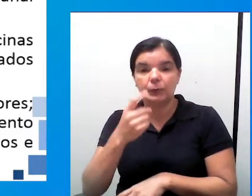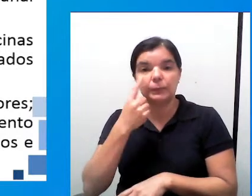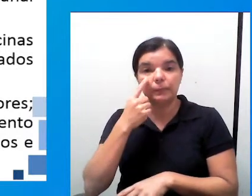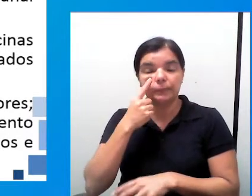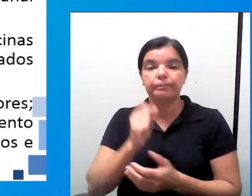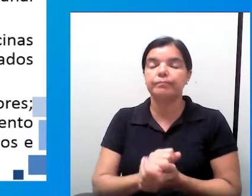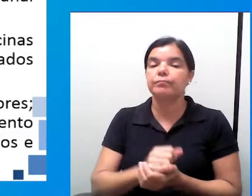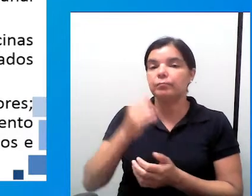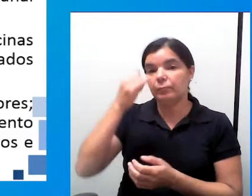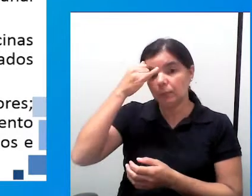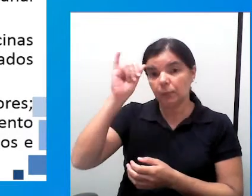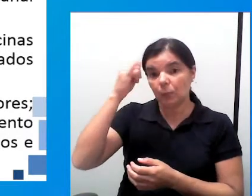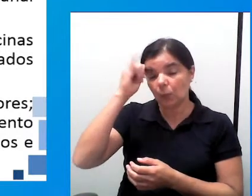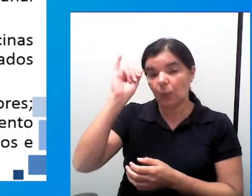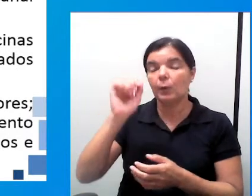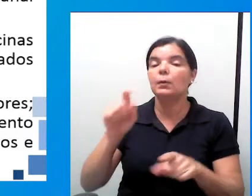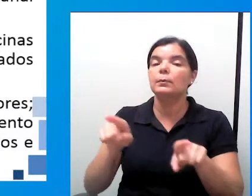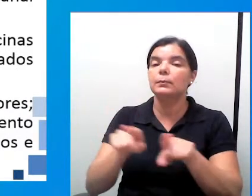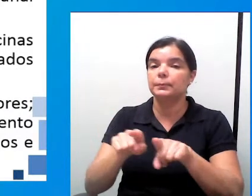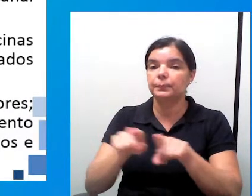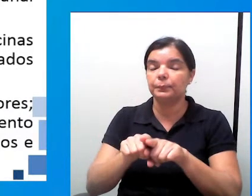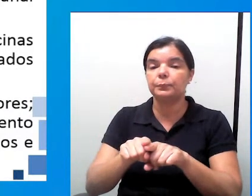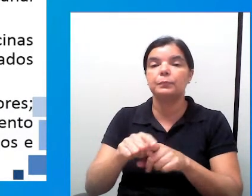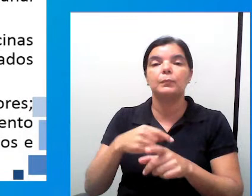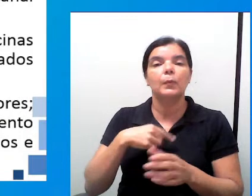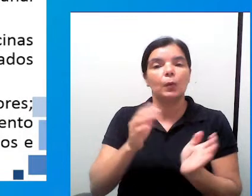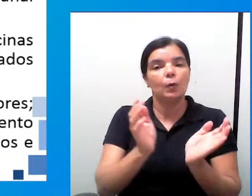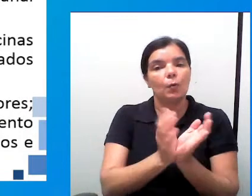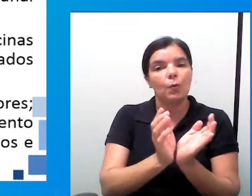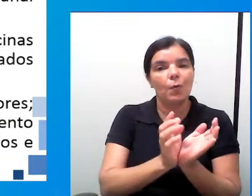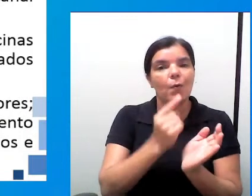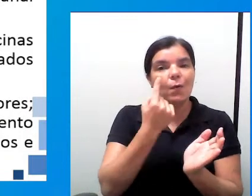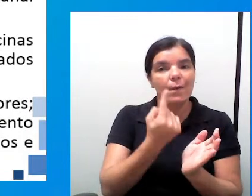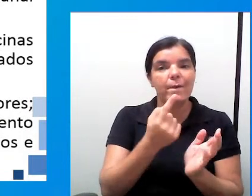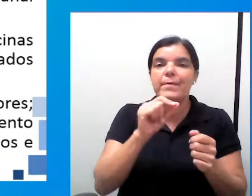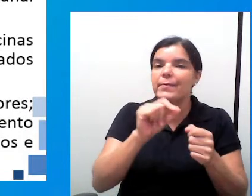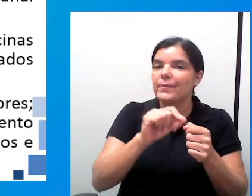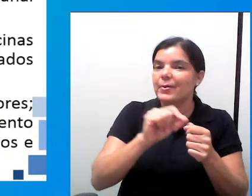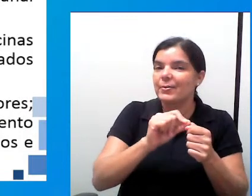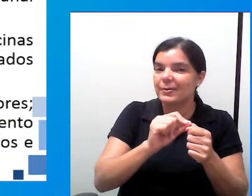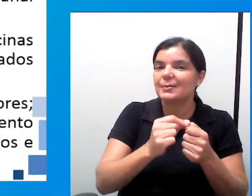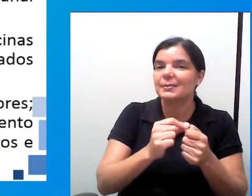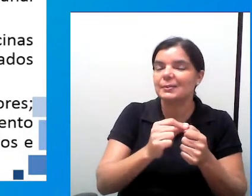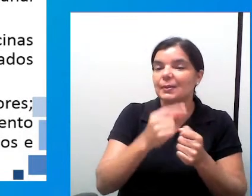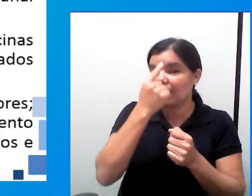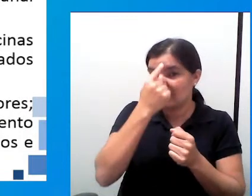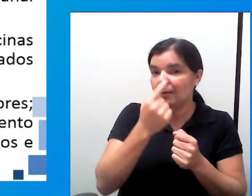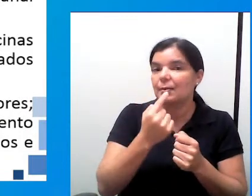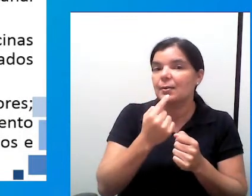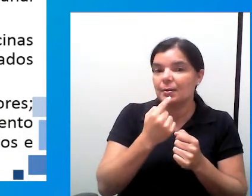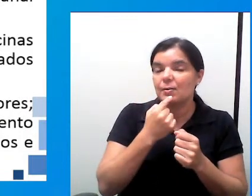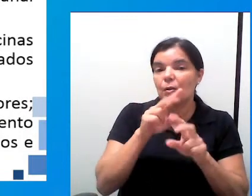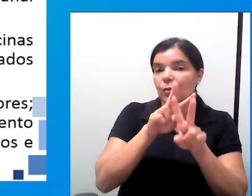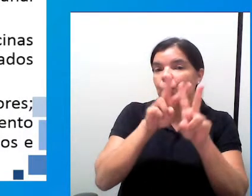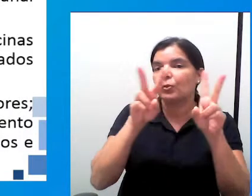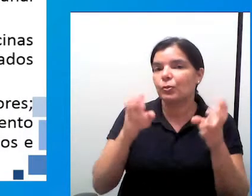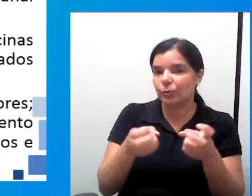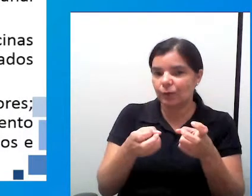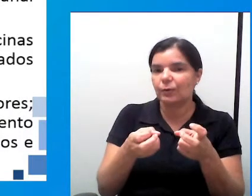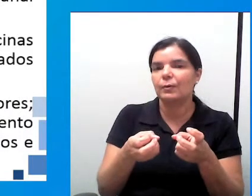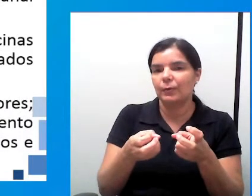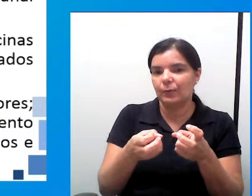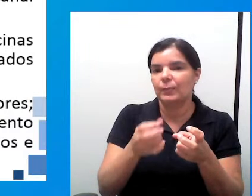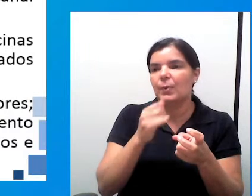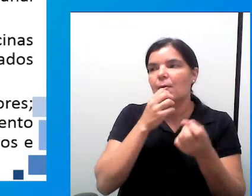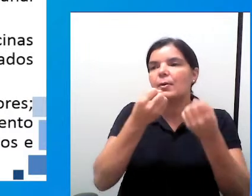de produtos multimídia. Então, cada turma, cada equipe lá vai produzir uma figurinha sobre um tema do assunto. Então, eu quero